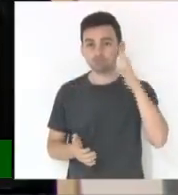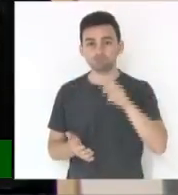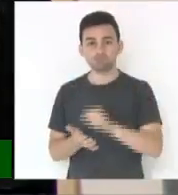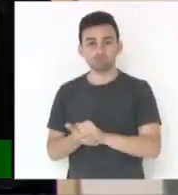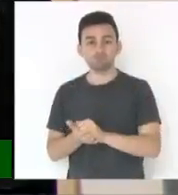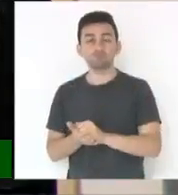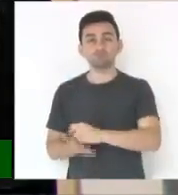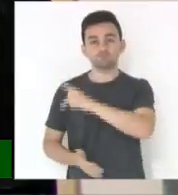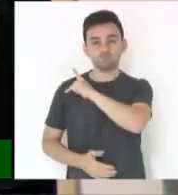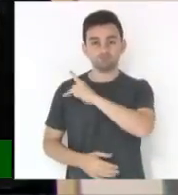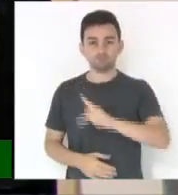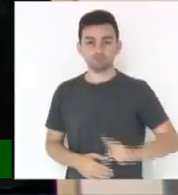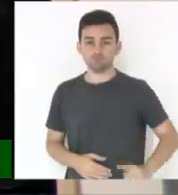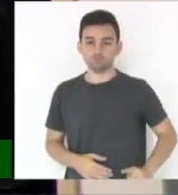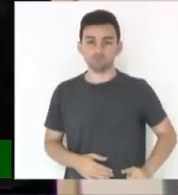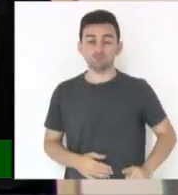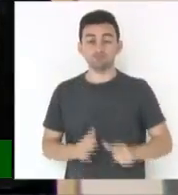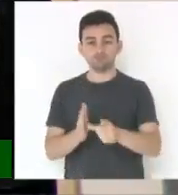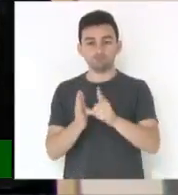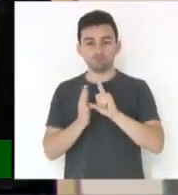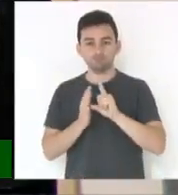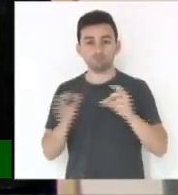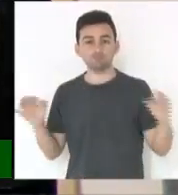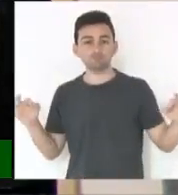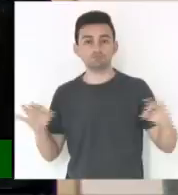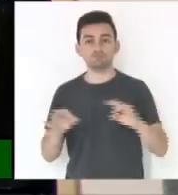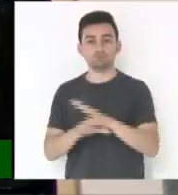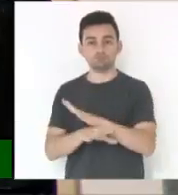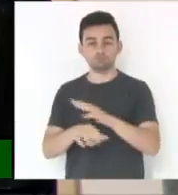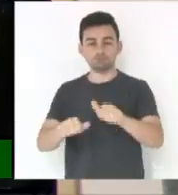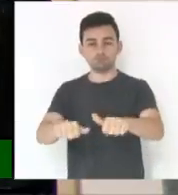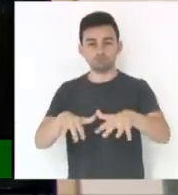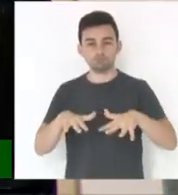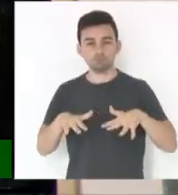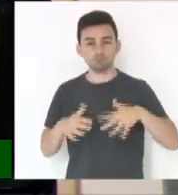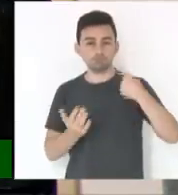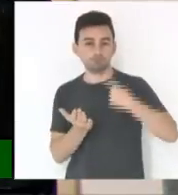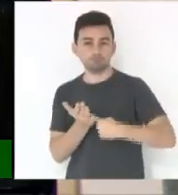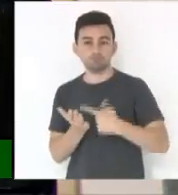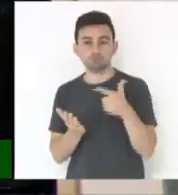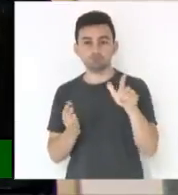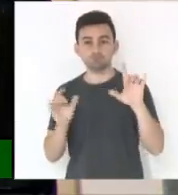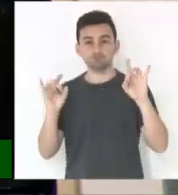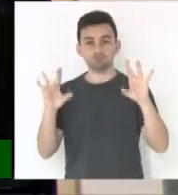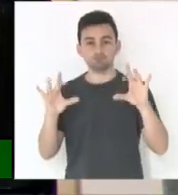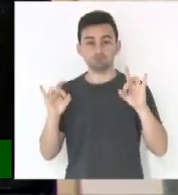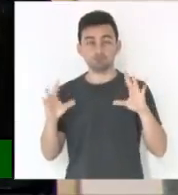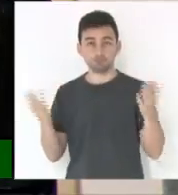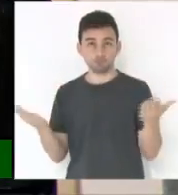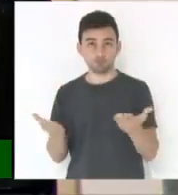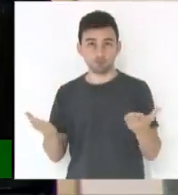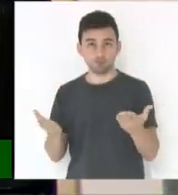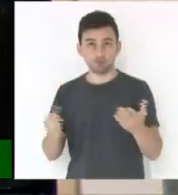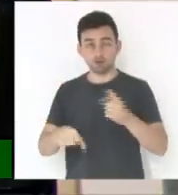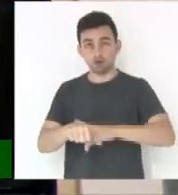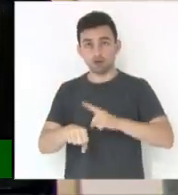esta presidência, antes de encerrar a sessão, convoca outra especial para hoje às 19